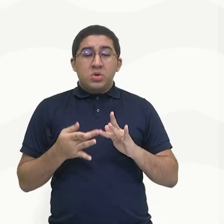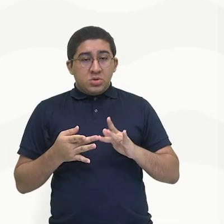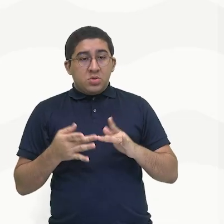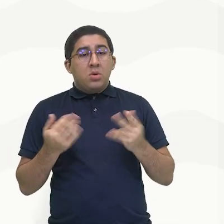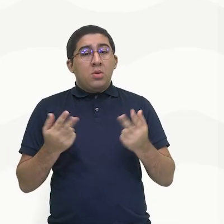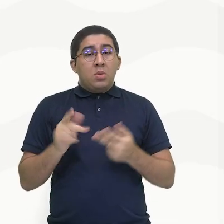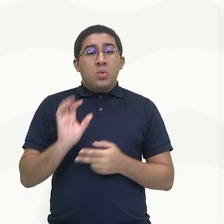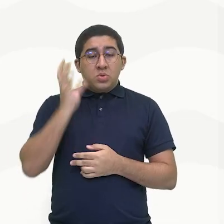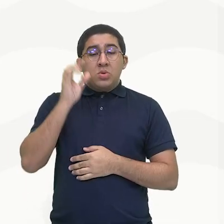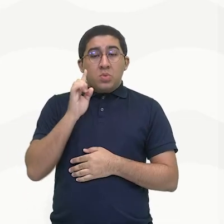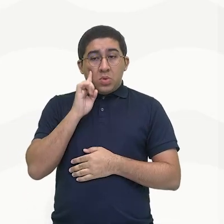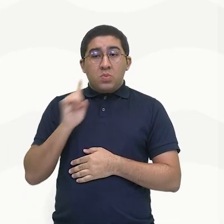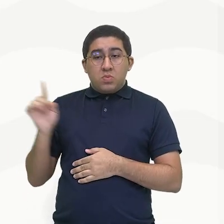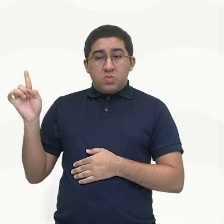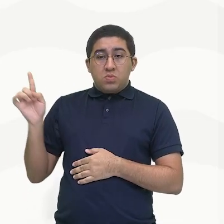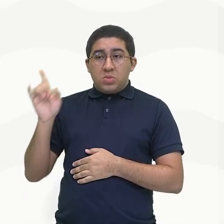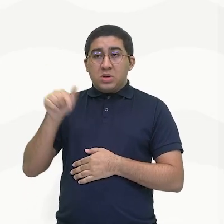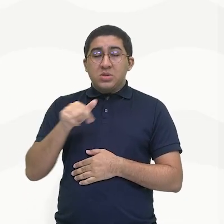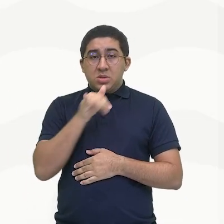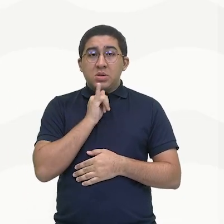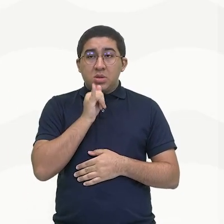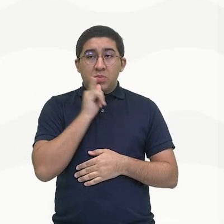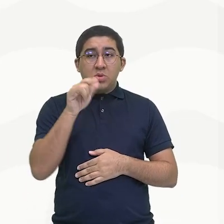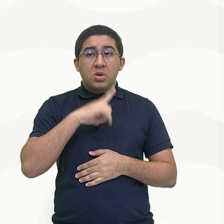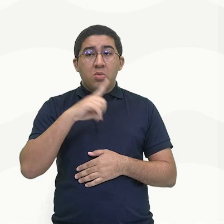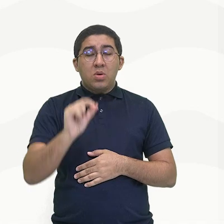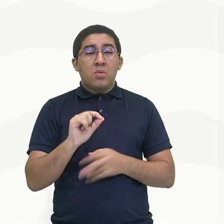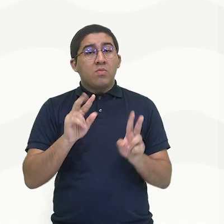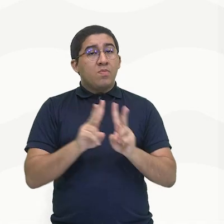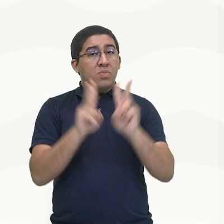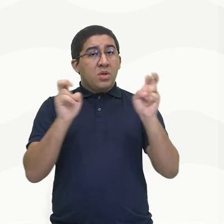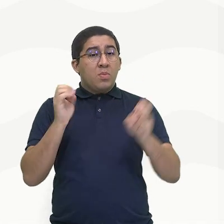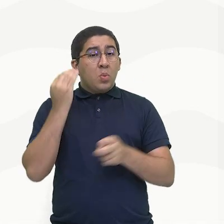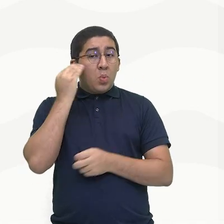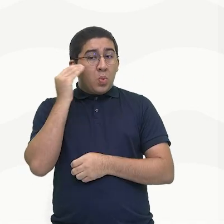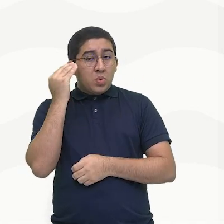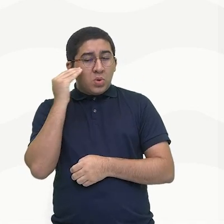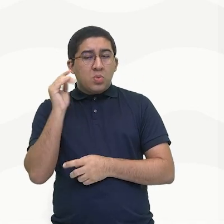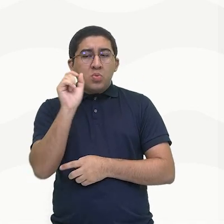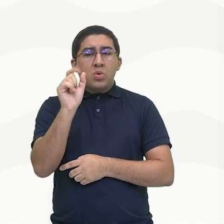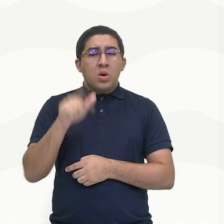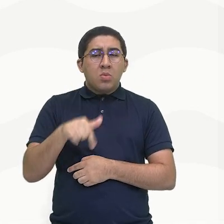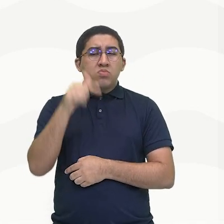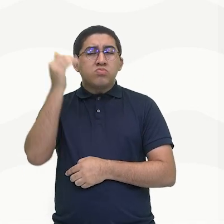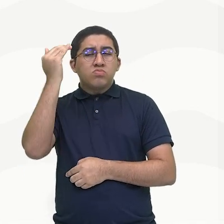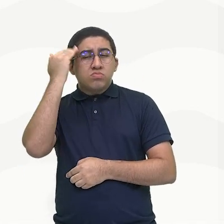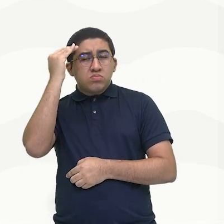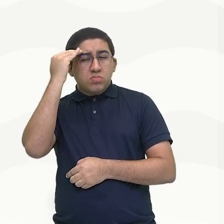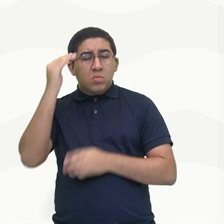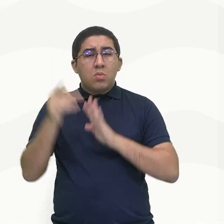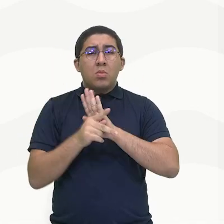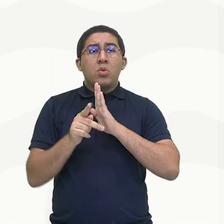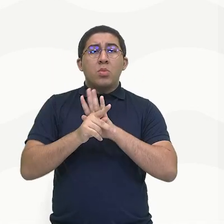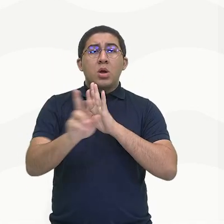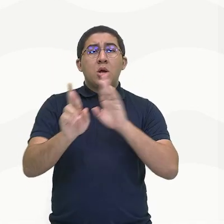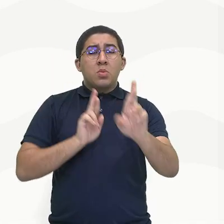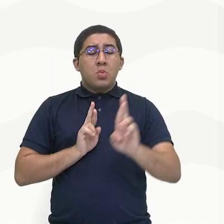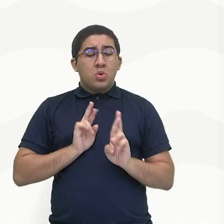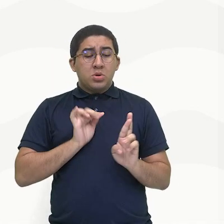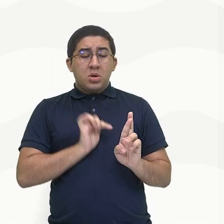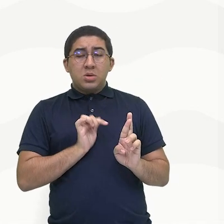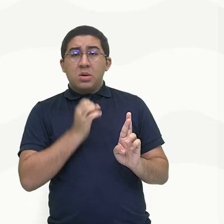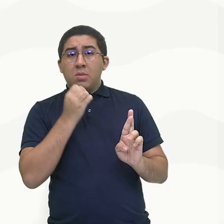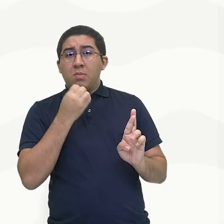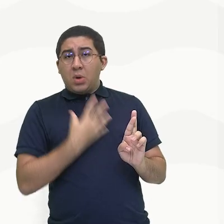aconteceu nesses dois últimos exemplos, tem a questão da interpretação. O que significa de fato um resultado